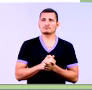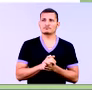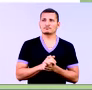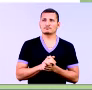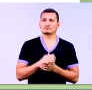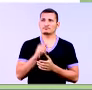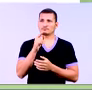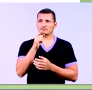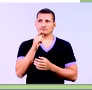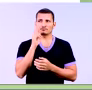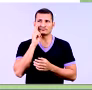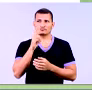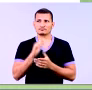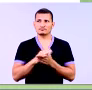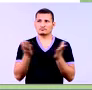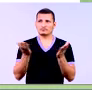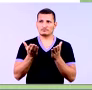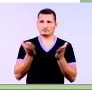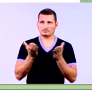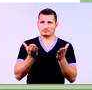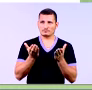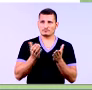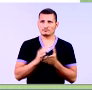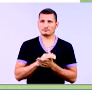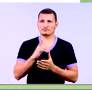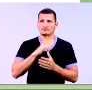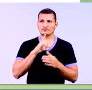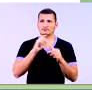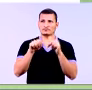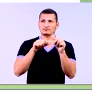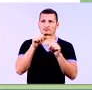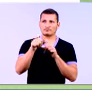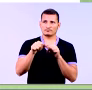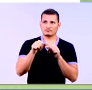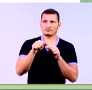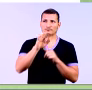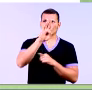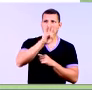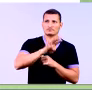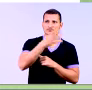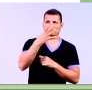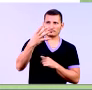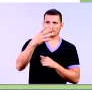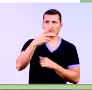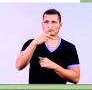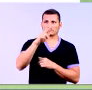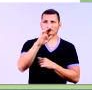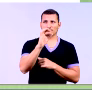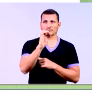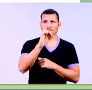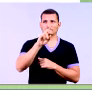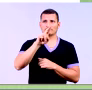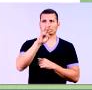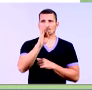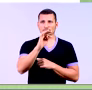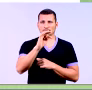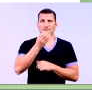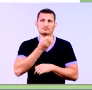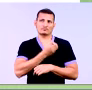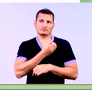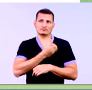Então veja, nesse momento, nós temos a alteração da tabela produto, com a especificação do